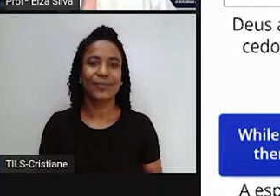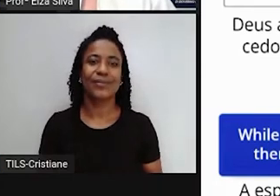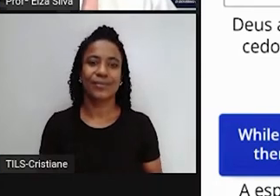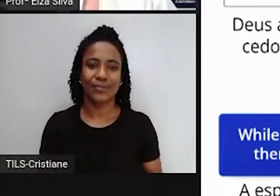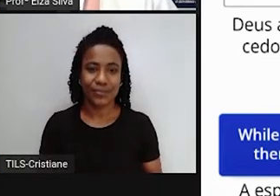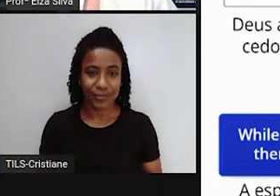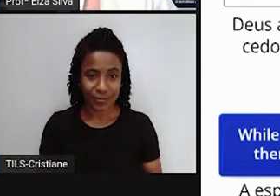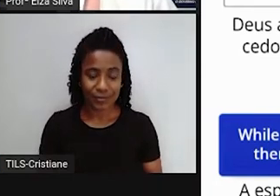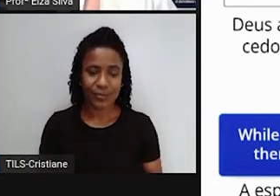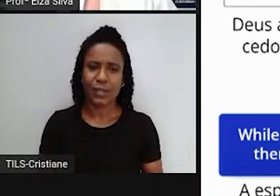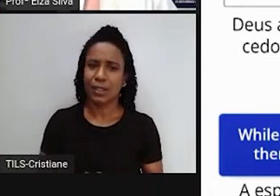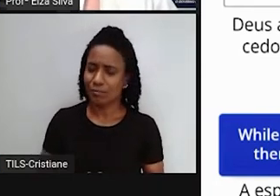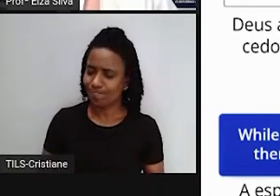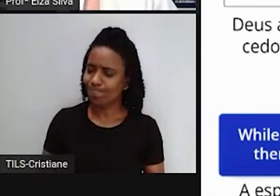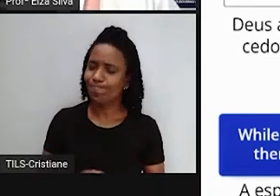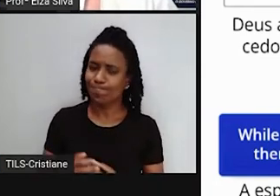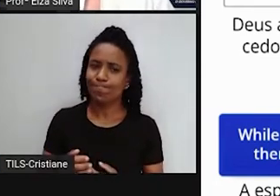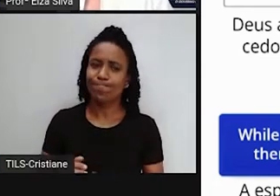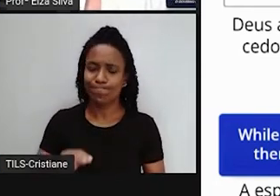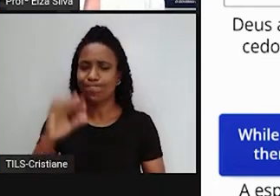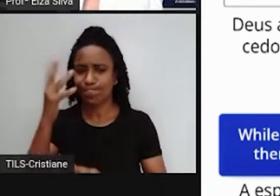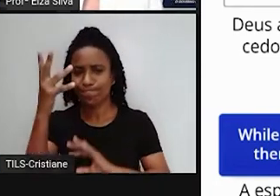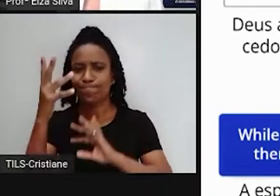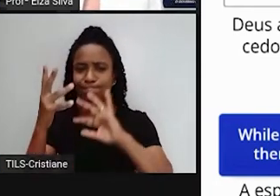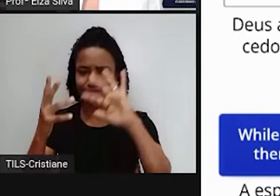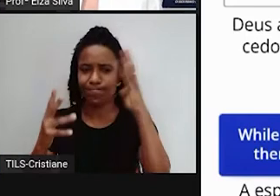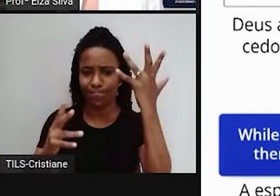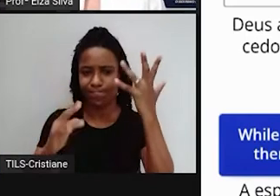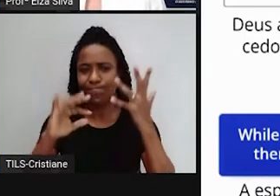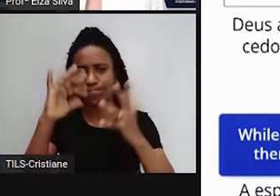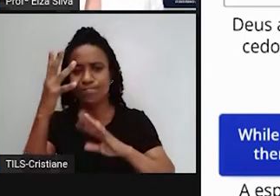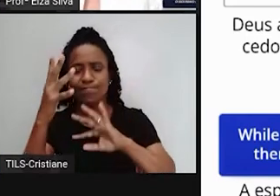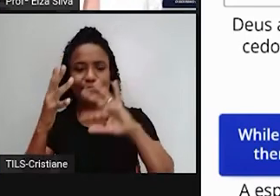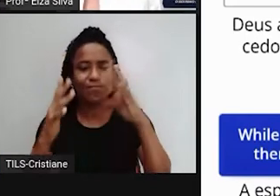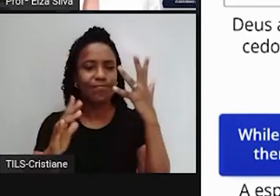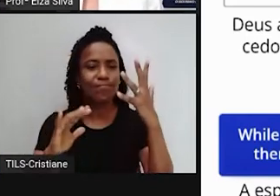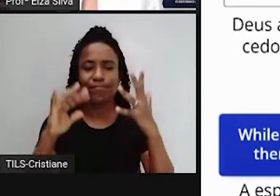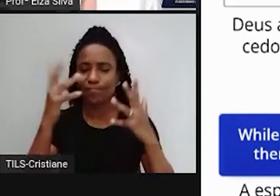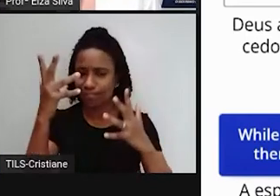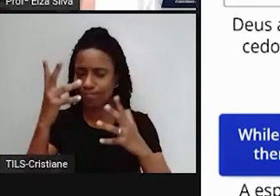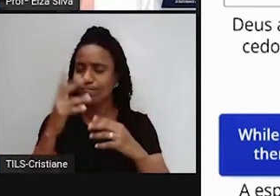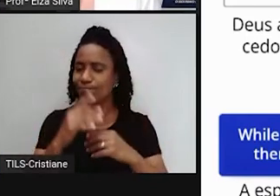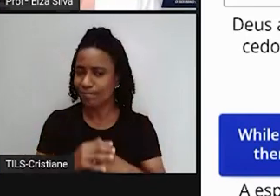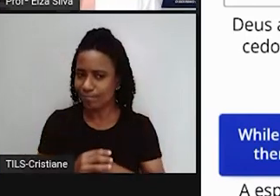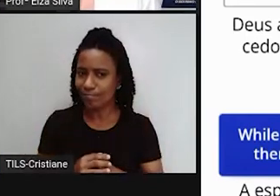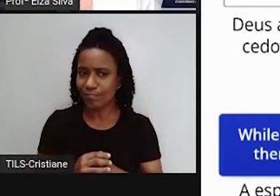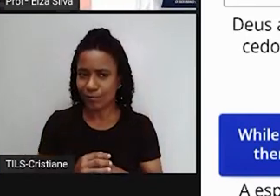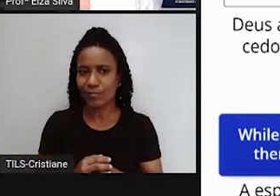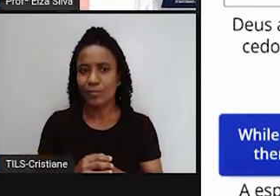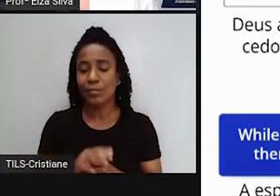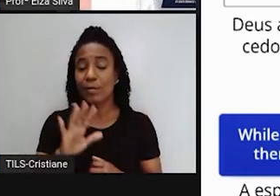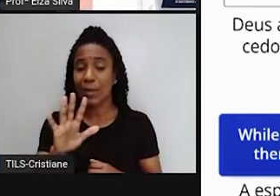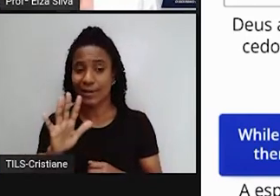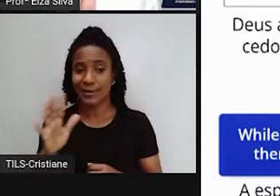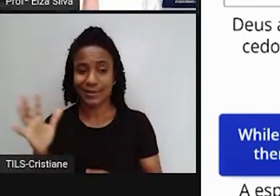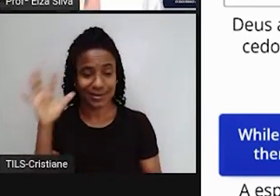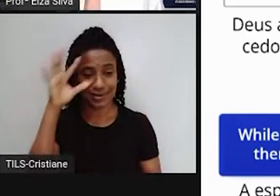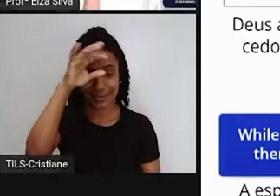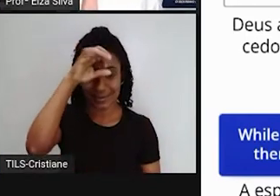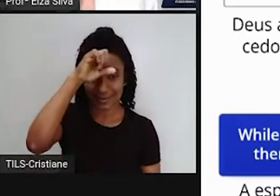males que vêm para bem. Às vezes acontece uma coisa em nossa vida que não é muito legal. E nós